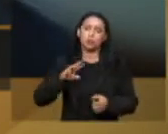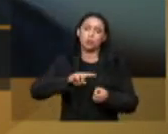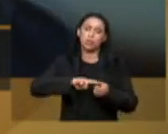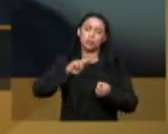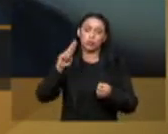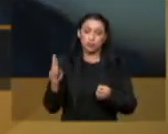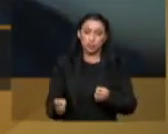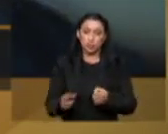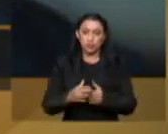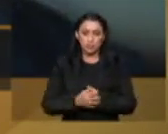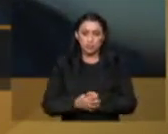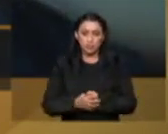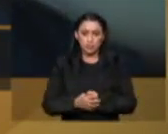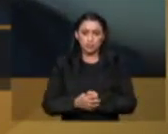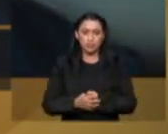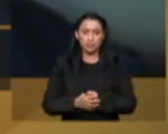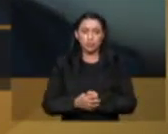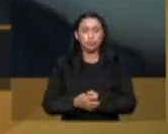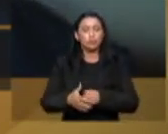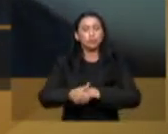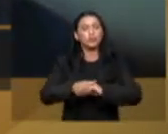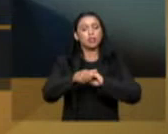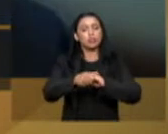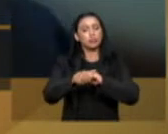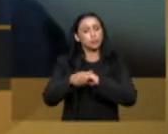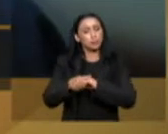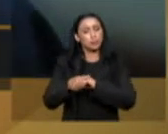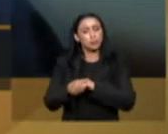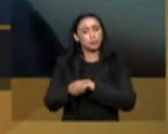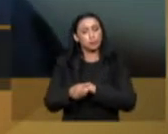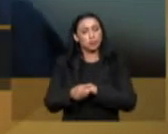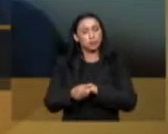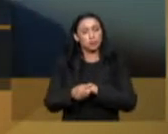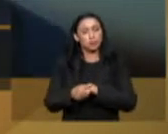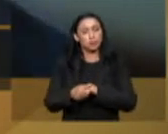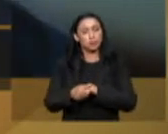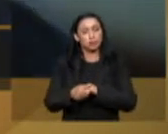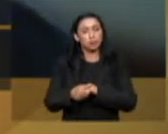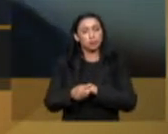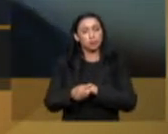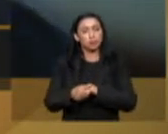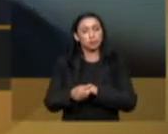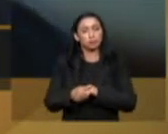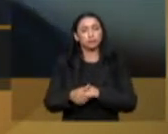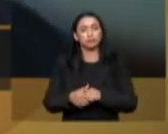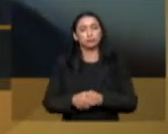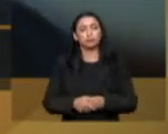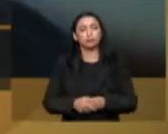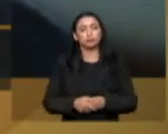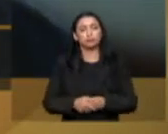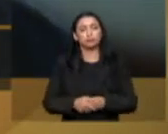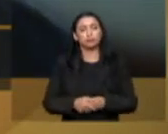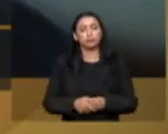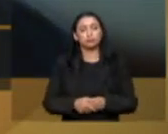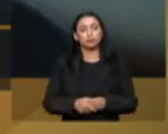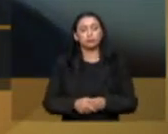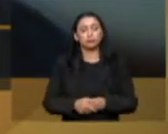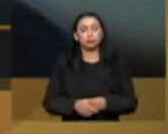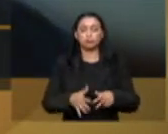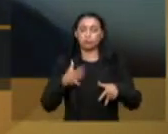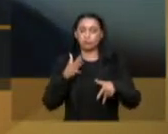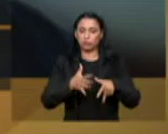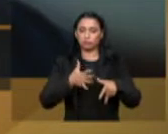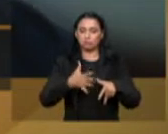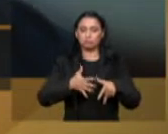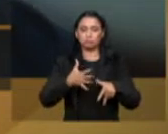Advocacia Pública. Inicio cumprimentando aos eminentes oradores